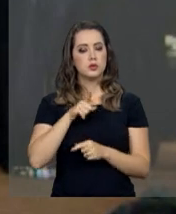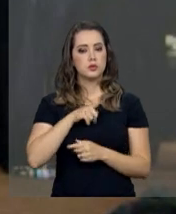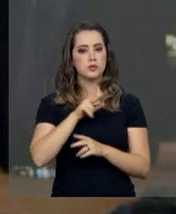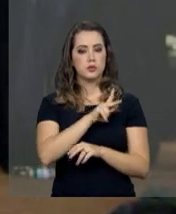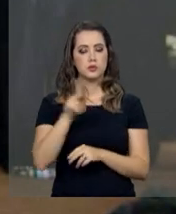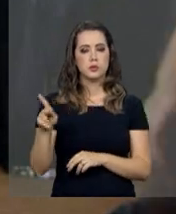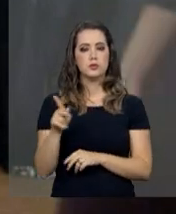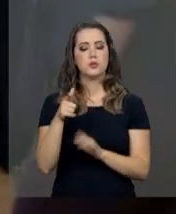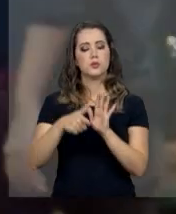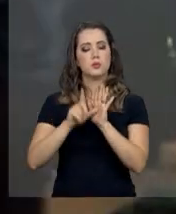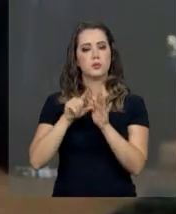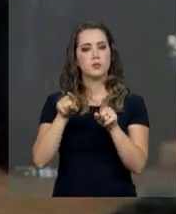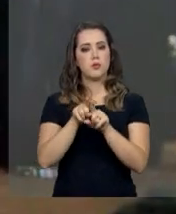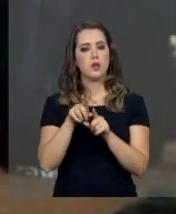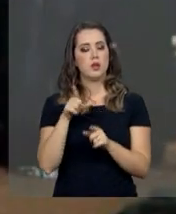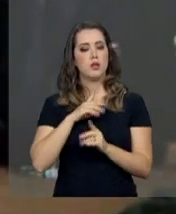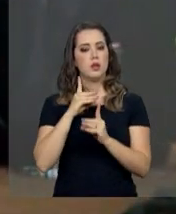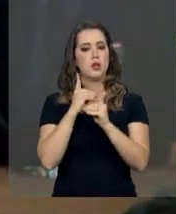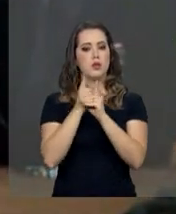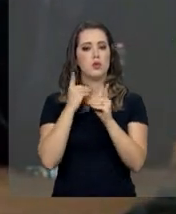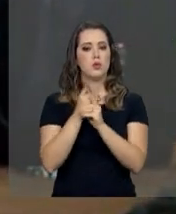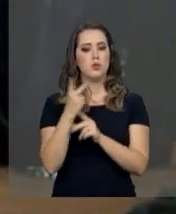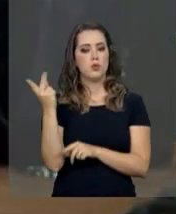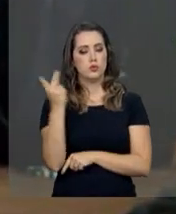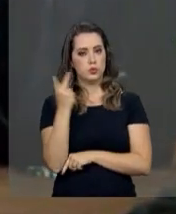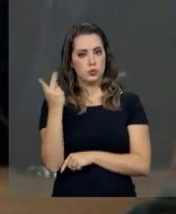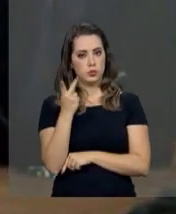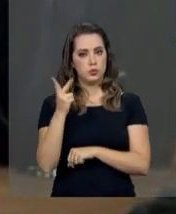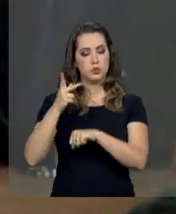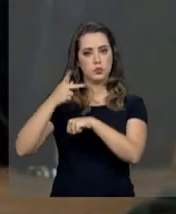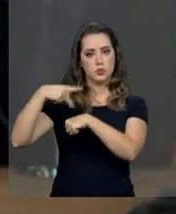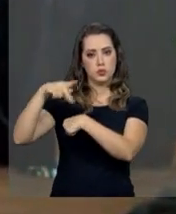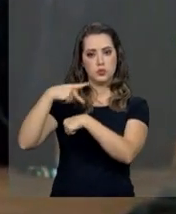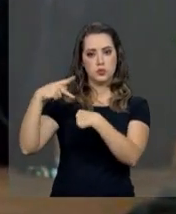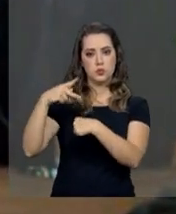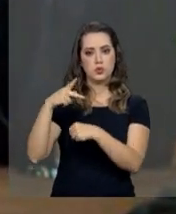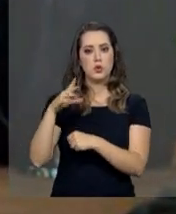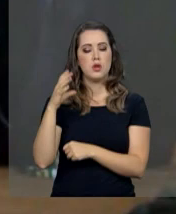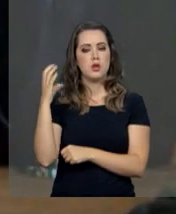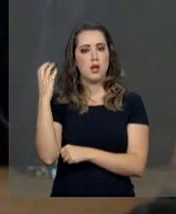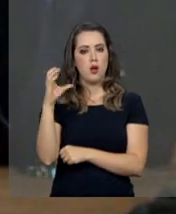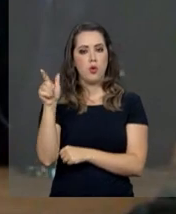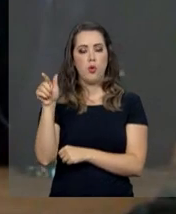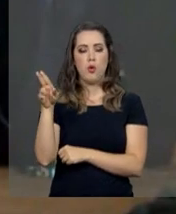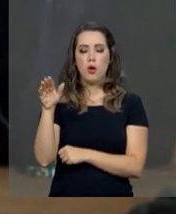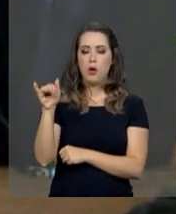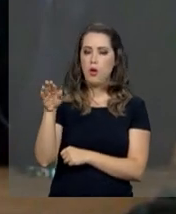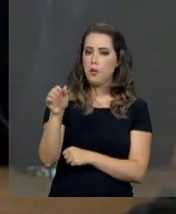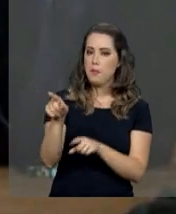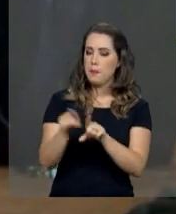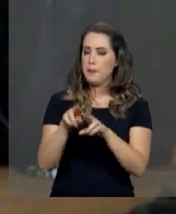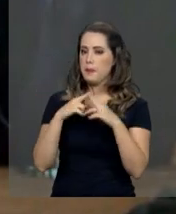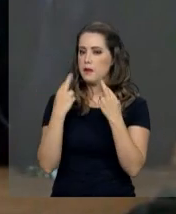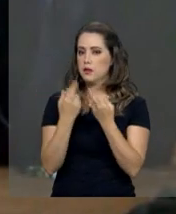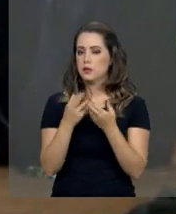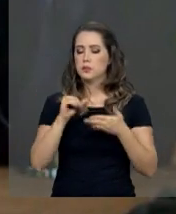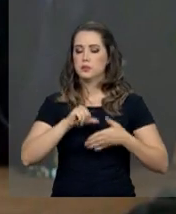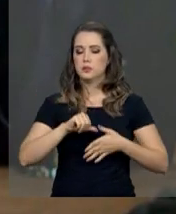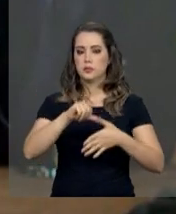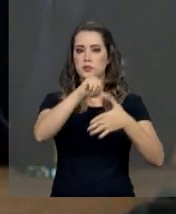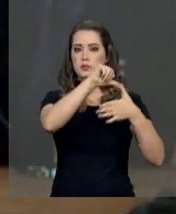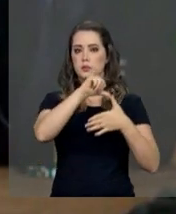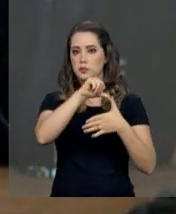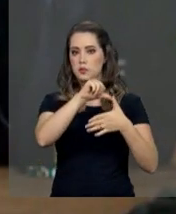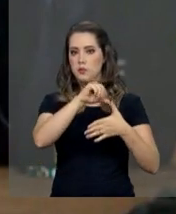discurso ele tem um encontro bilateral com o presidente da colômbia e vai duque também ele tem uma reunião com os chefes de estado do mercosul à